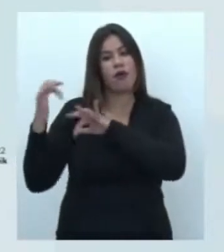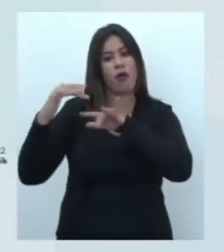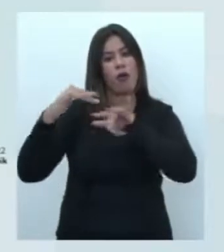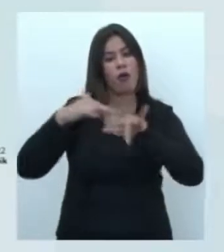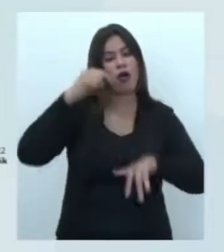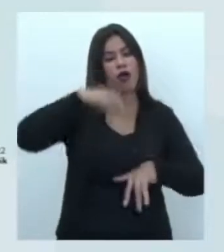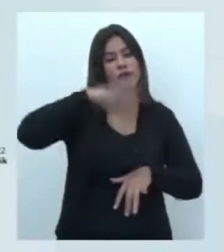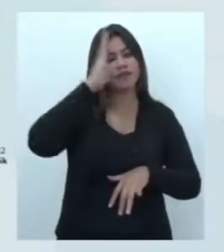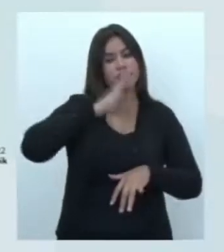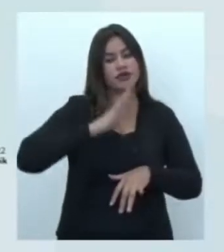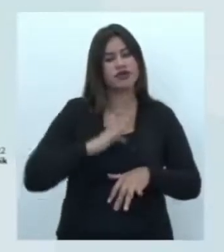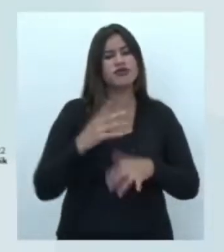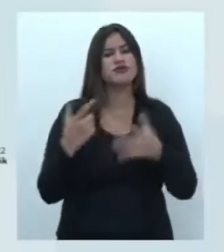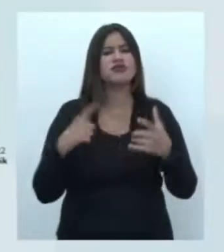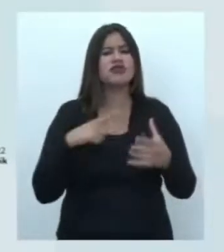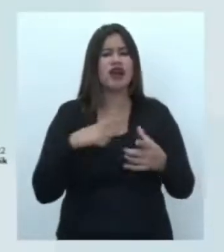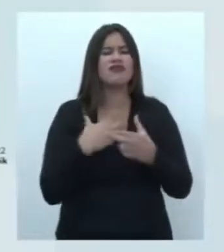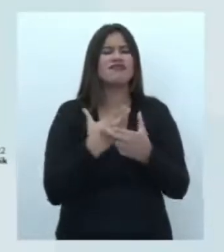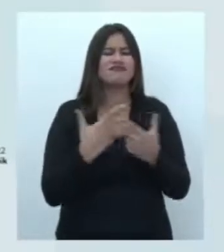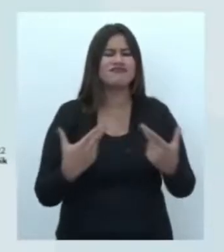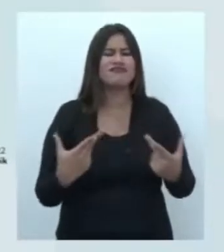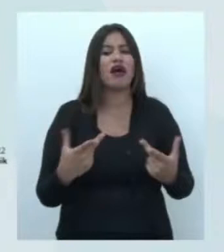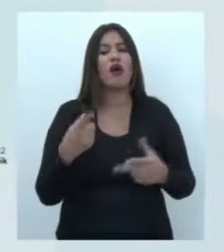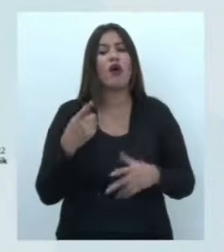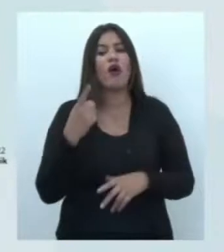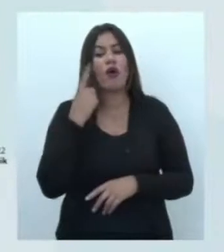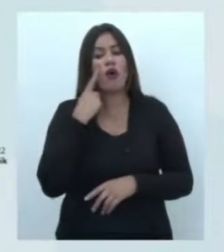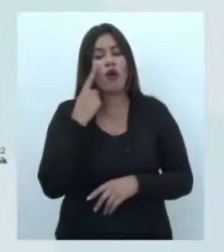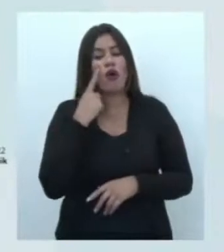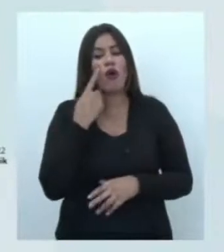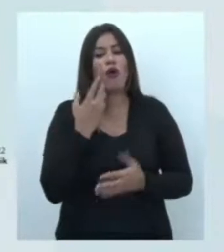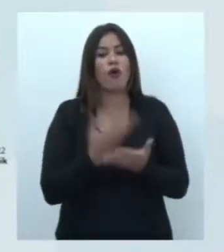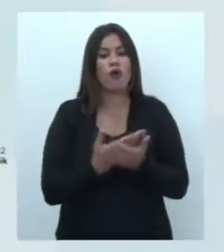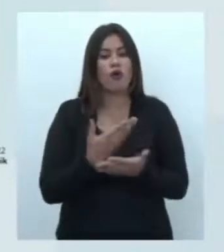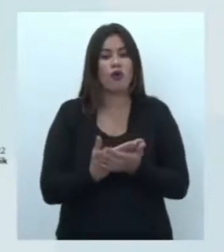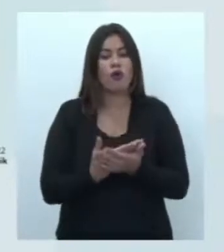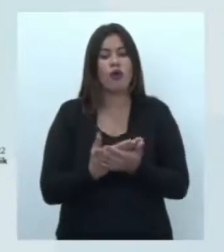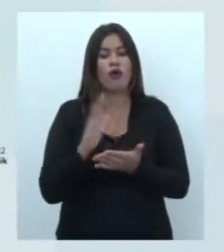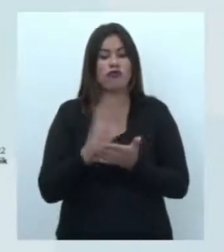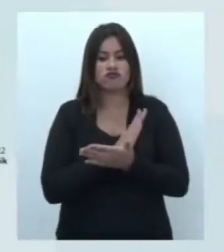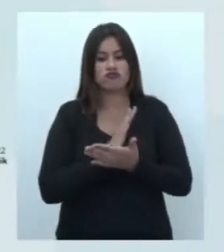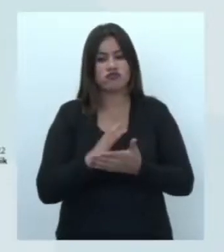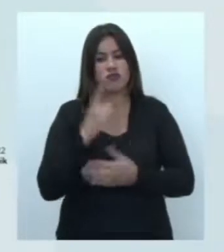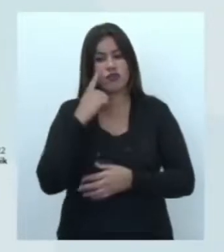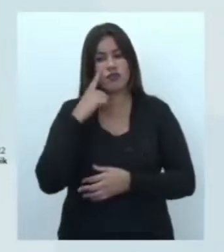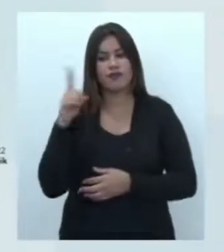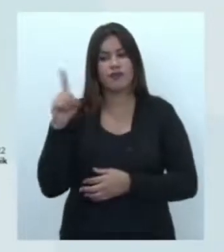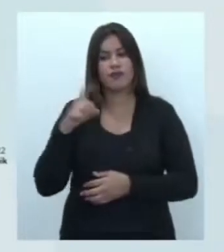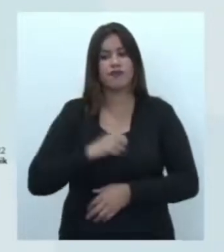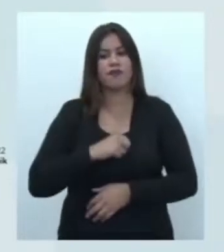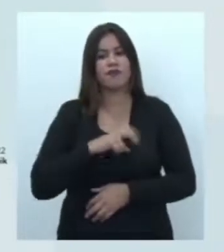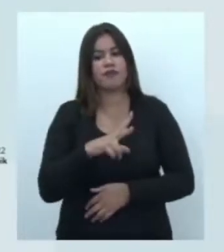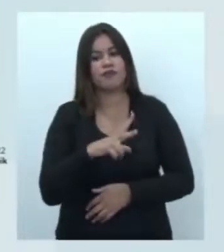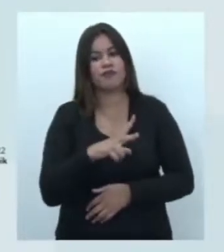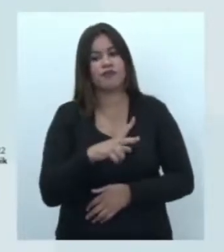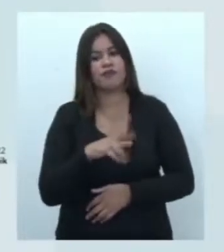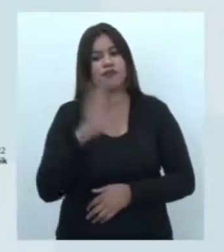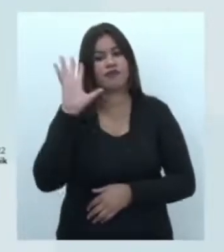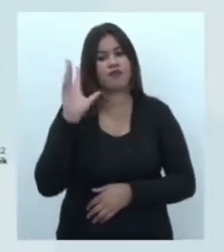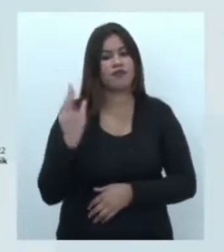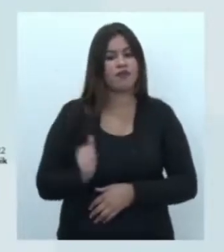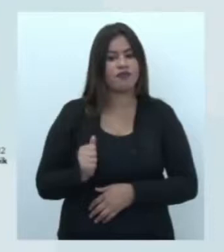grupos, né, que vieram para o Brasil e nessa aula a gente vai fazer alguns destaques, né? Então a gente tem os portugueses,